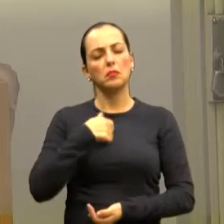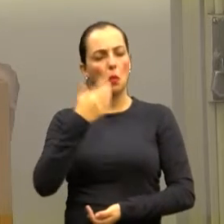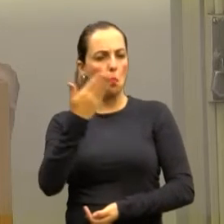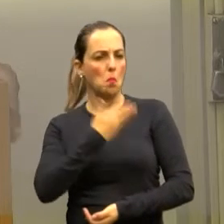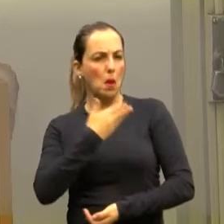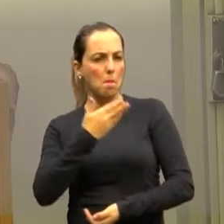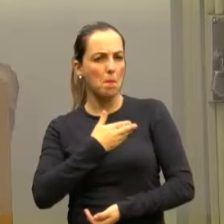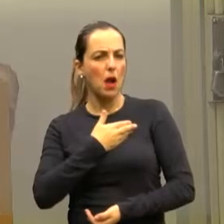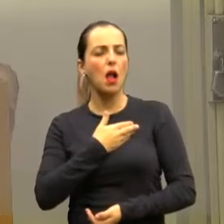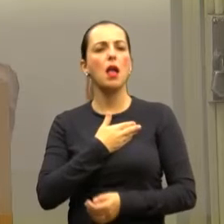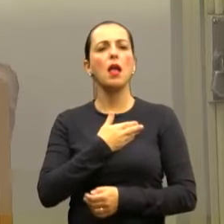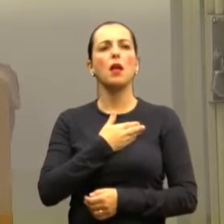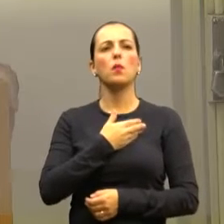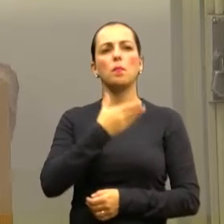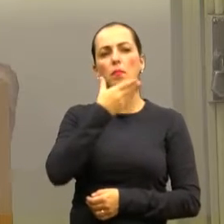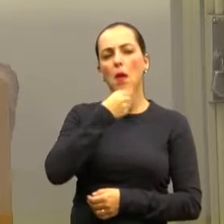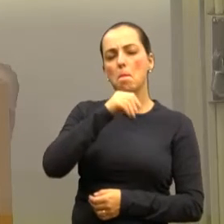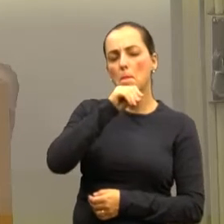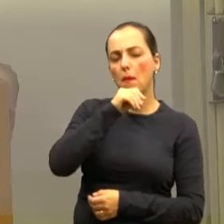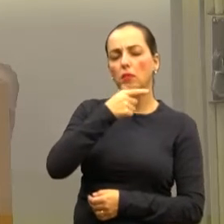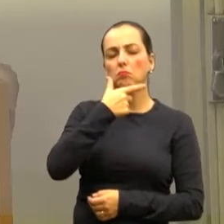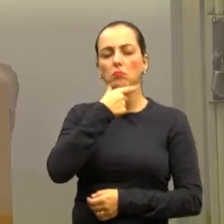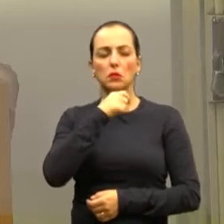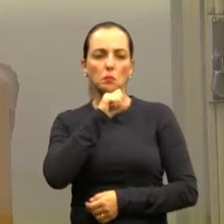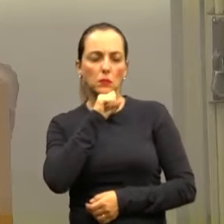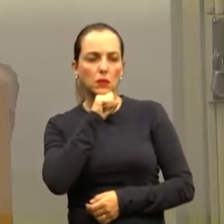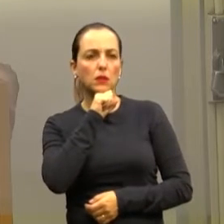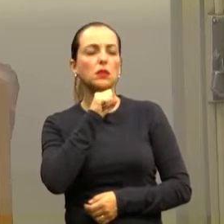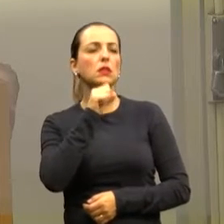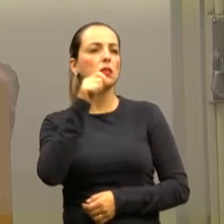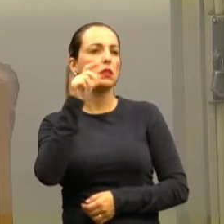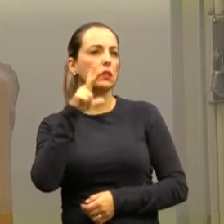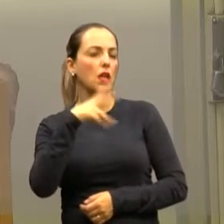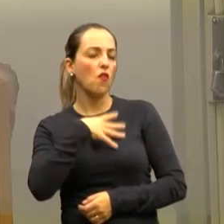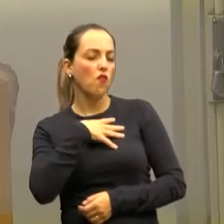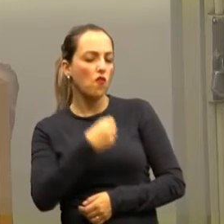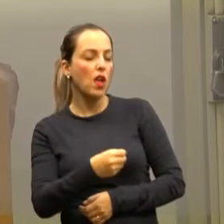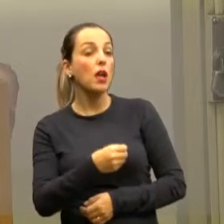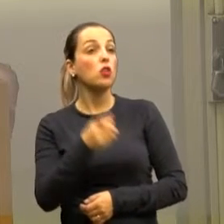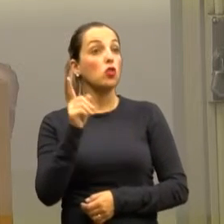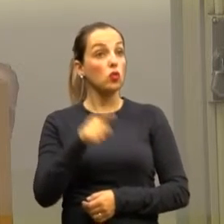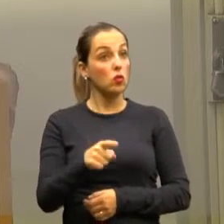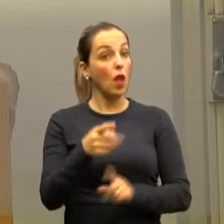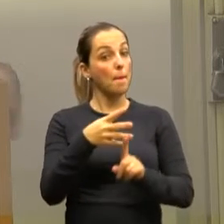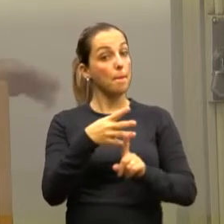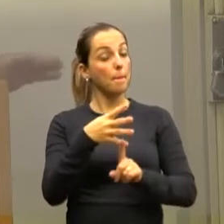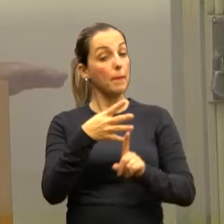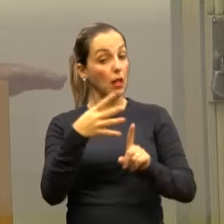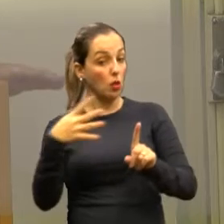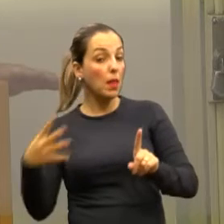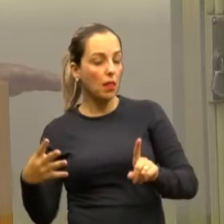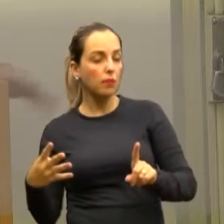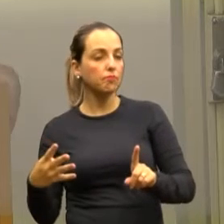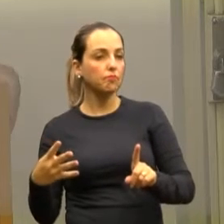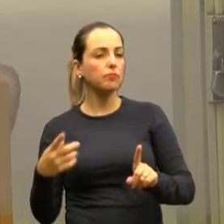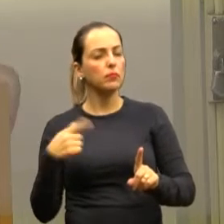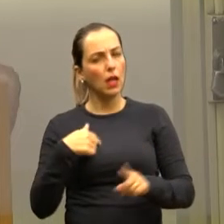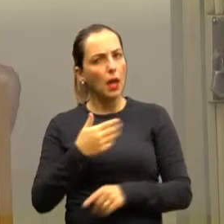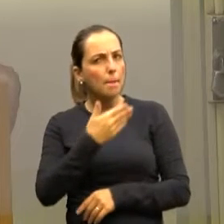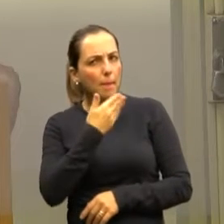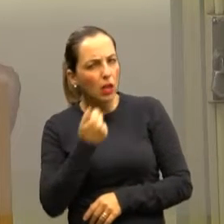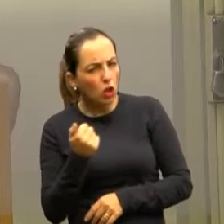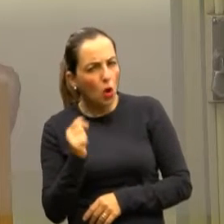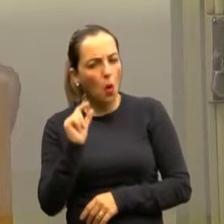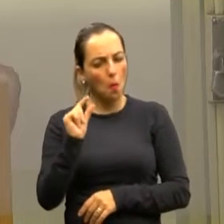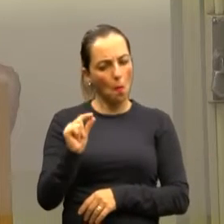amigos amigas paz é filhos estão SBT até suas amigas mesmo e posso dizer que melhorou um pouco mas